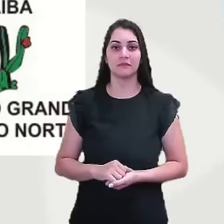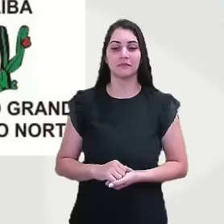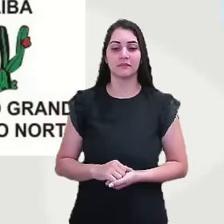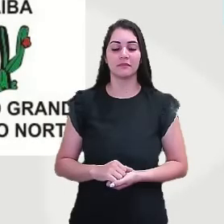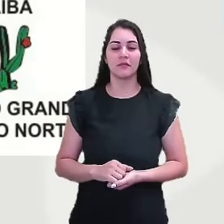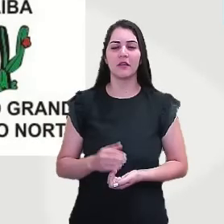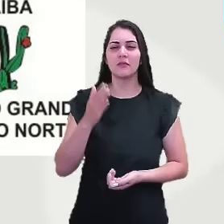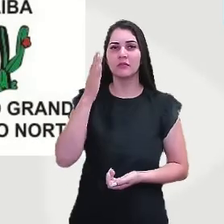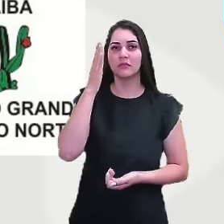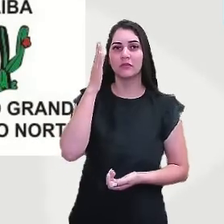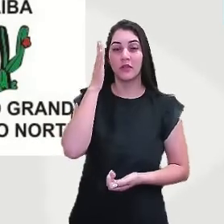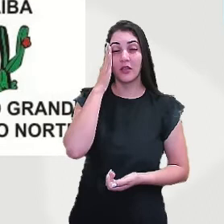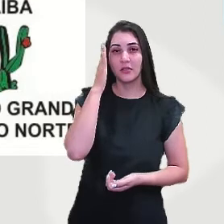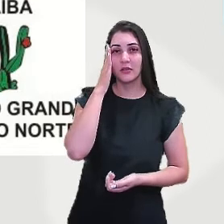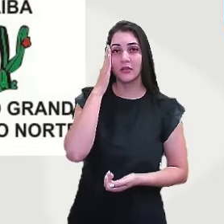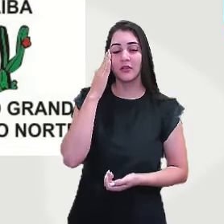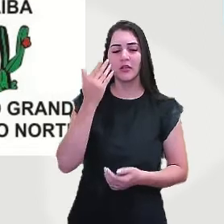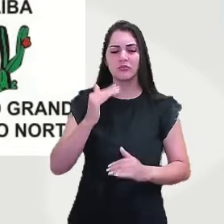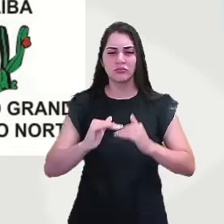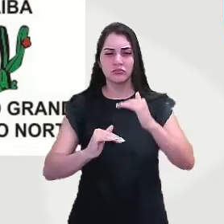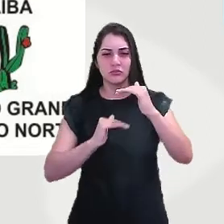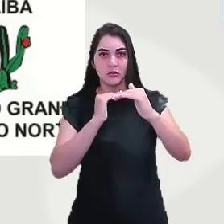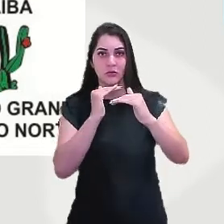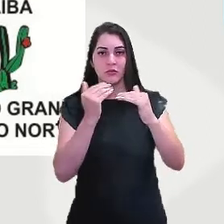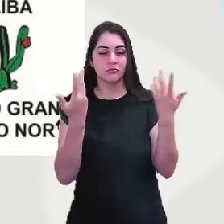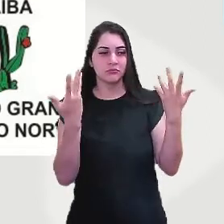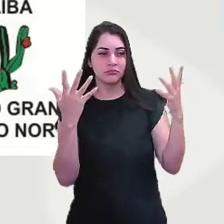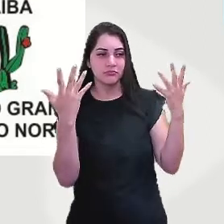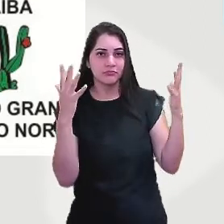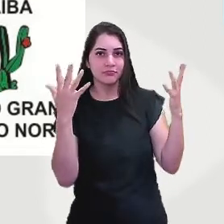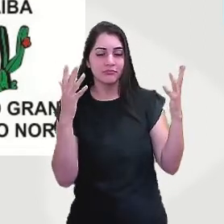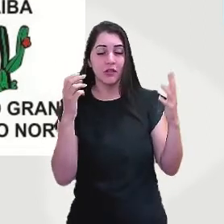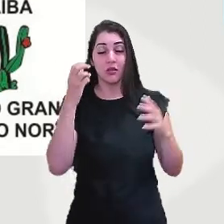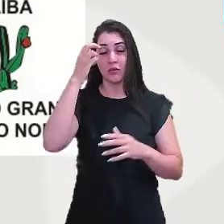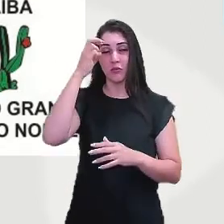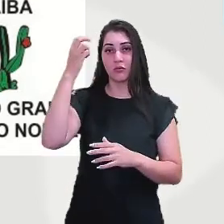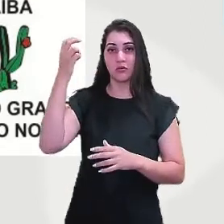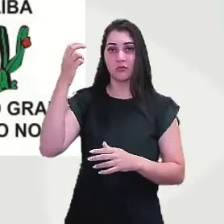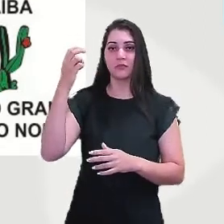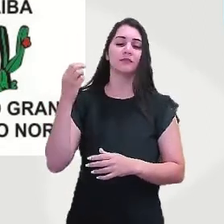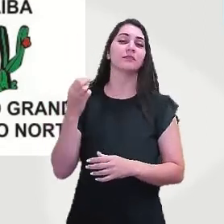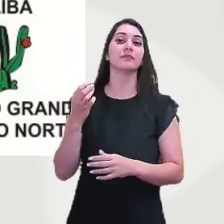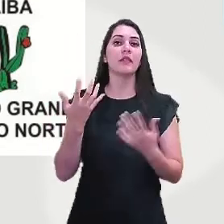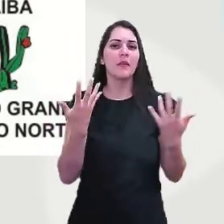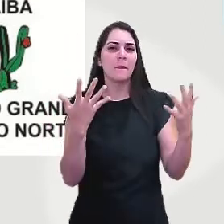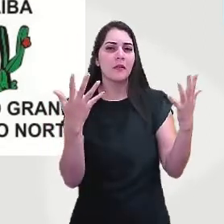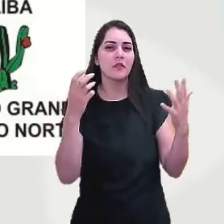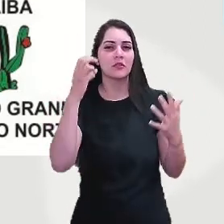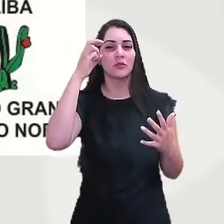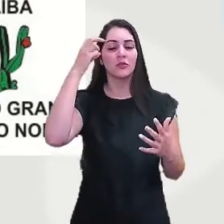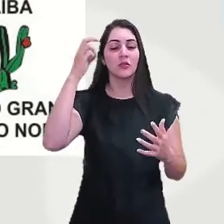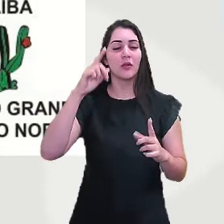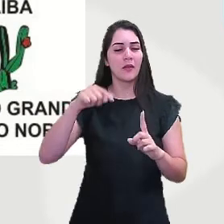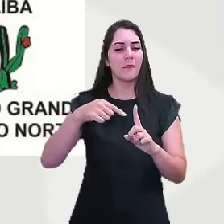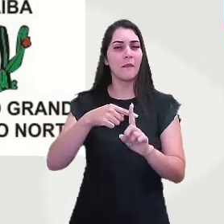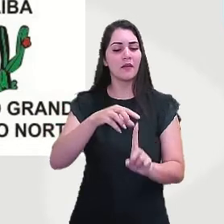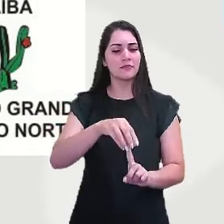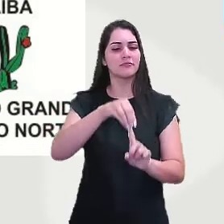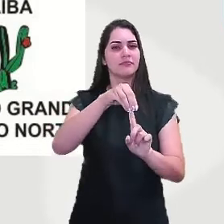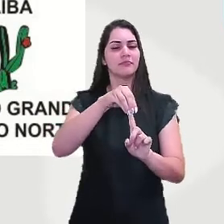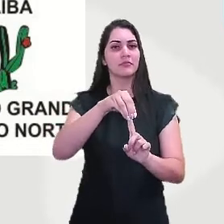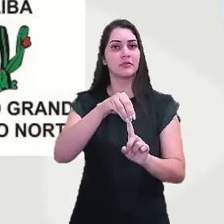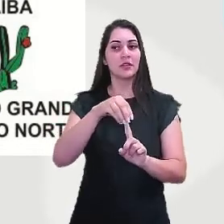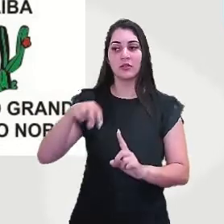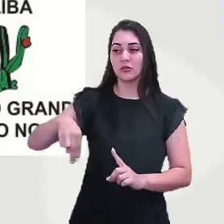Vamos compreender o desenvolvimento das manifestações culturais. As manifestações culturais que mais se destacam na região nordeste